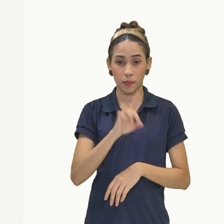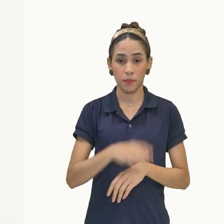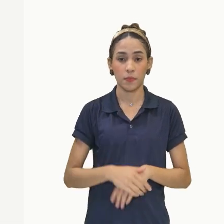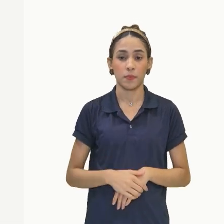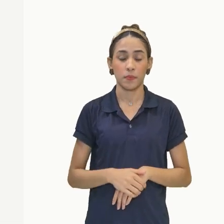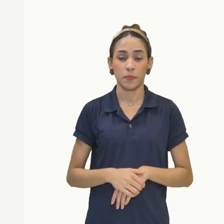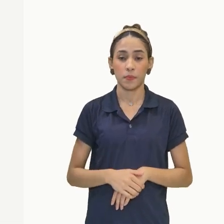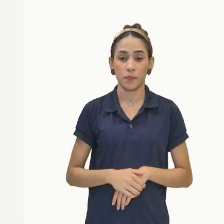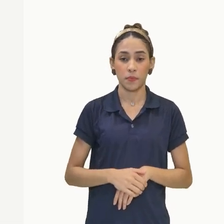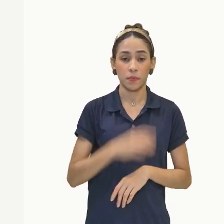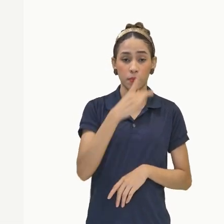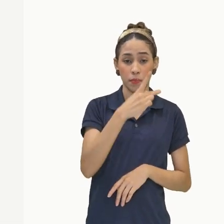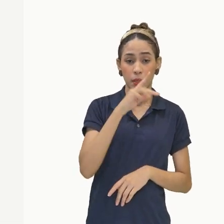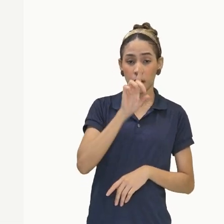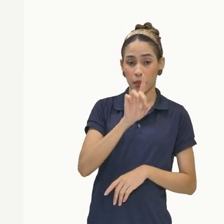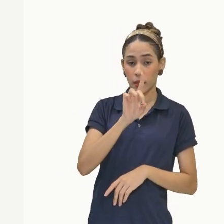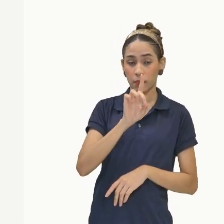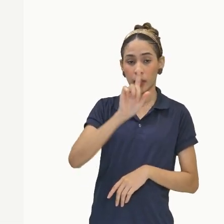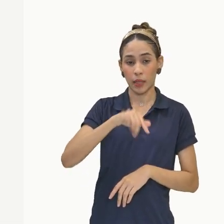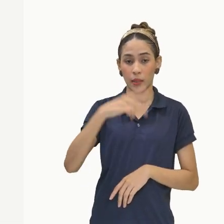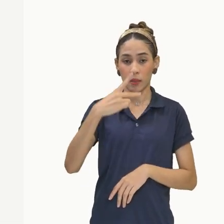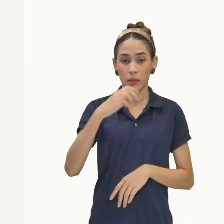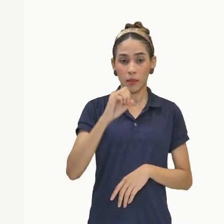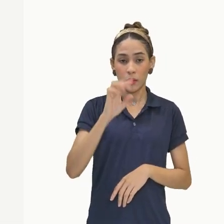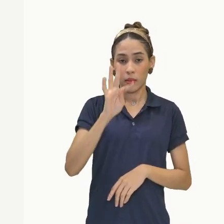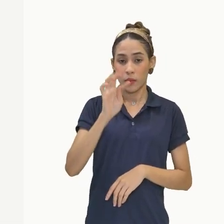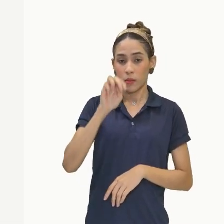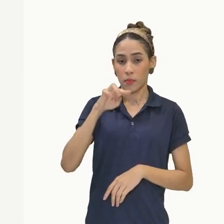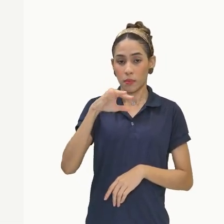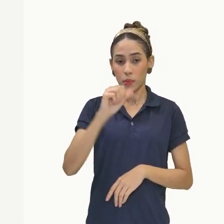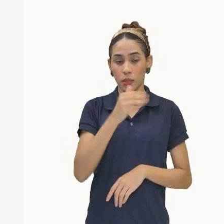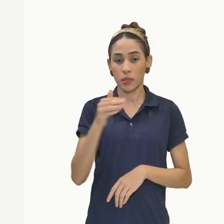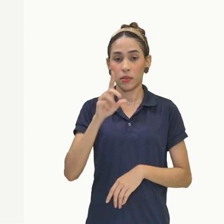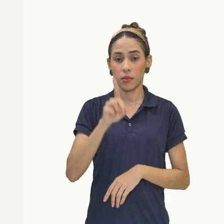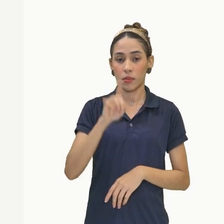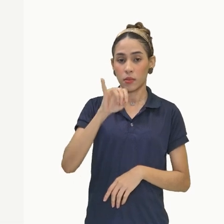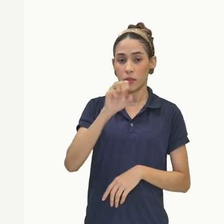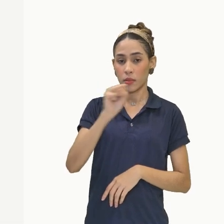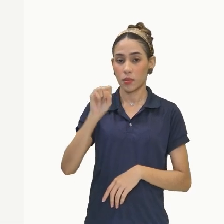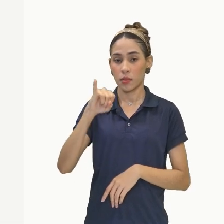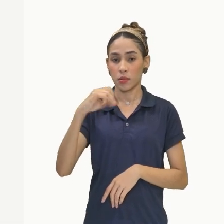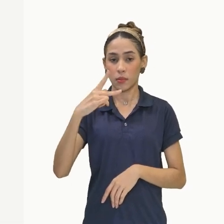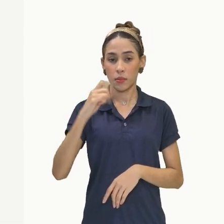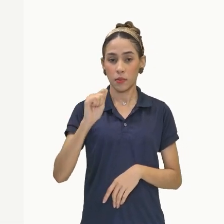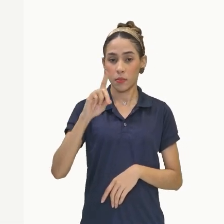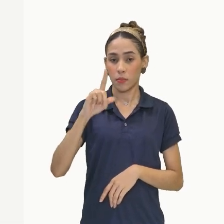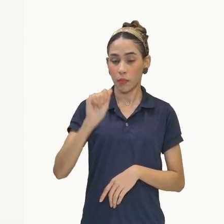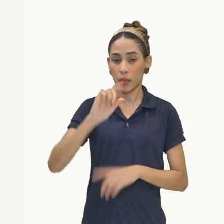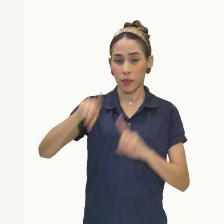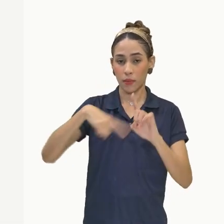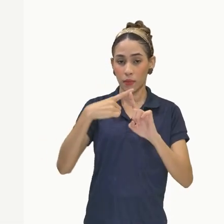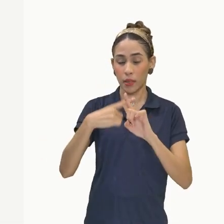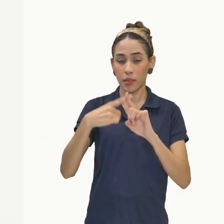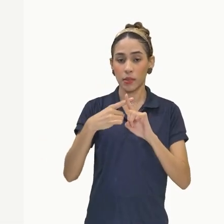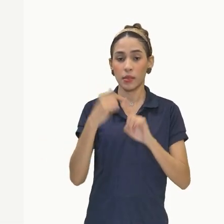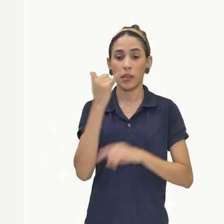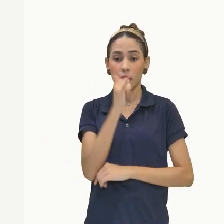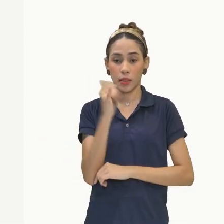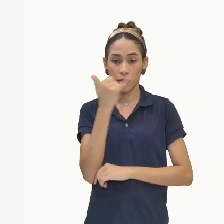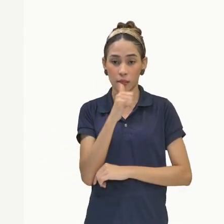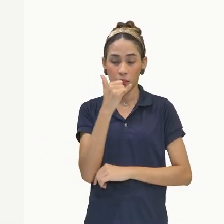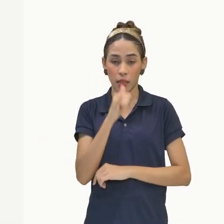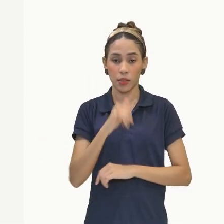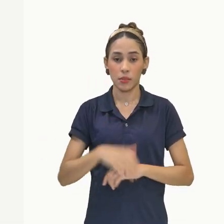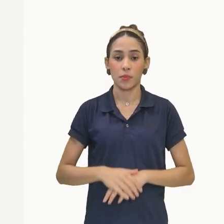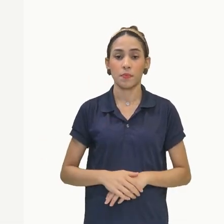vocês. Potência dissipada é a resistência interna do receptor multiplicado pela corrente elétrica